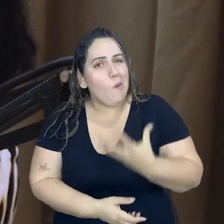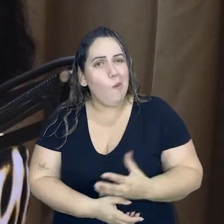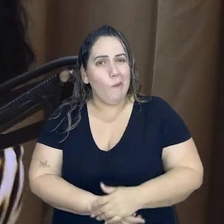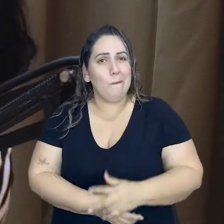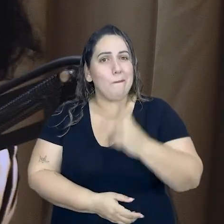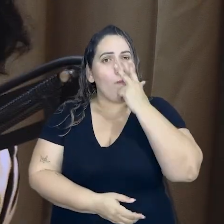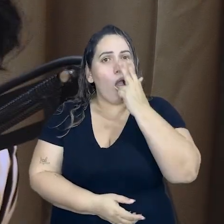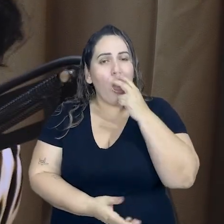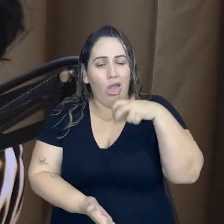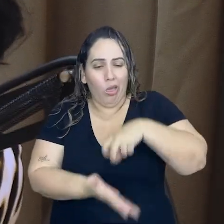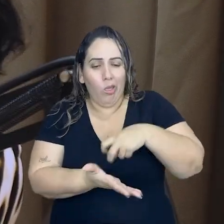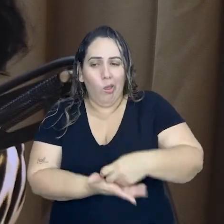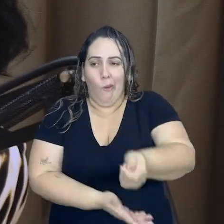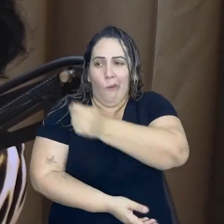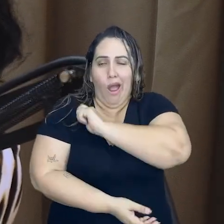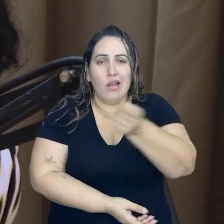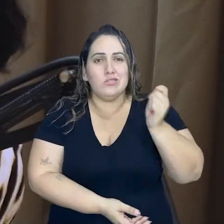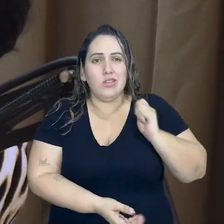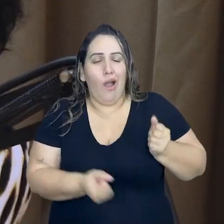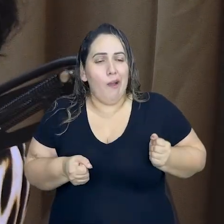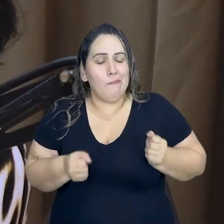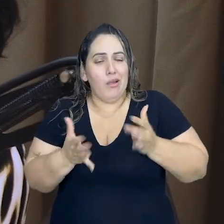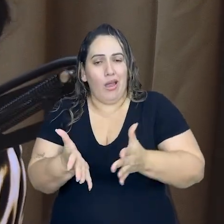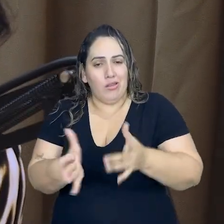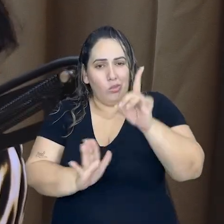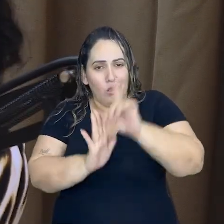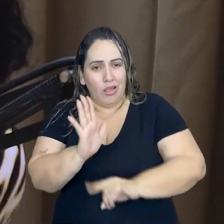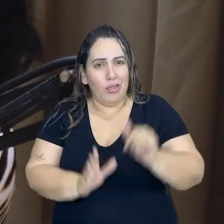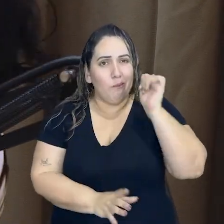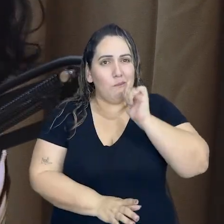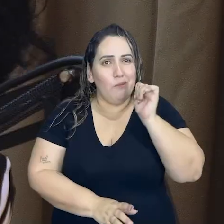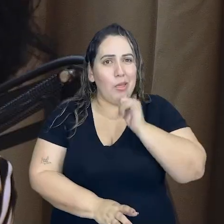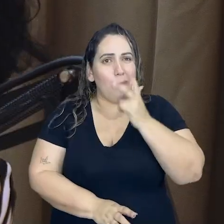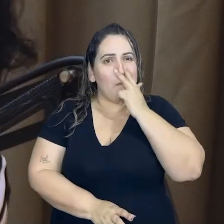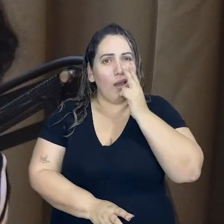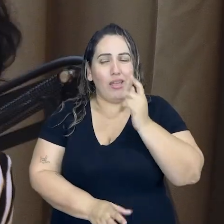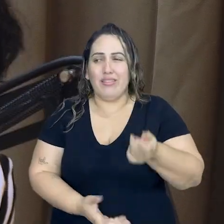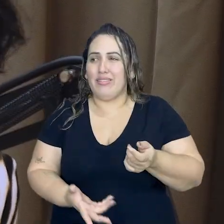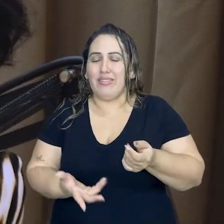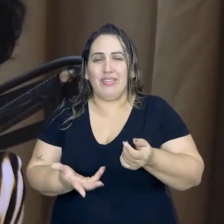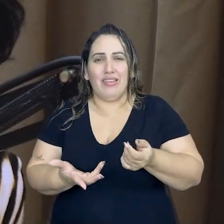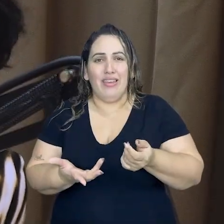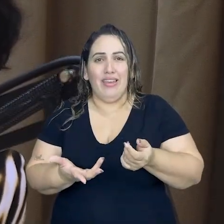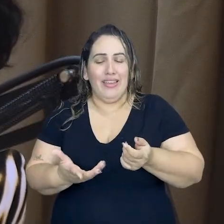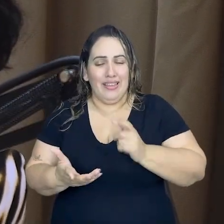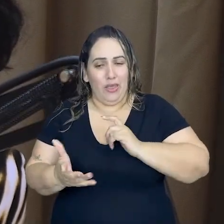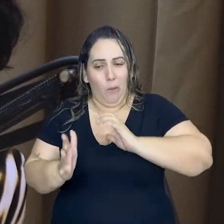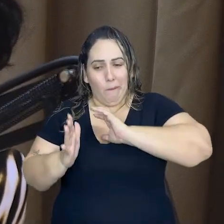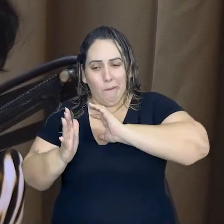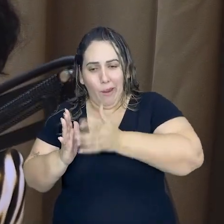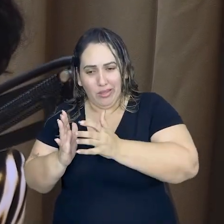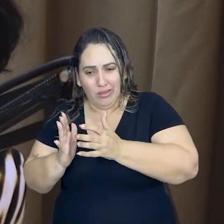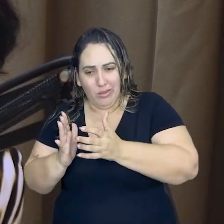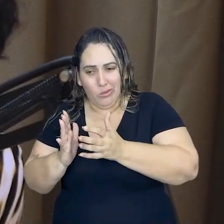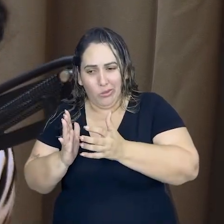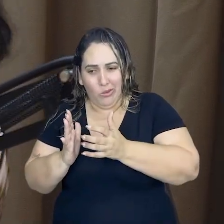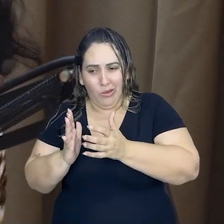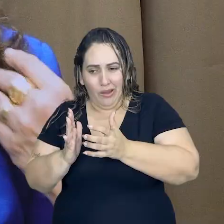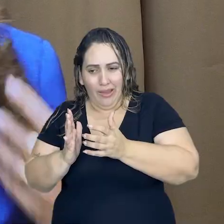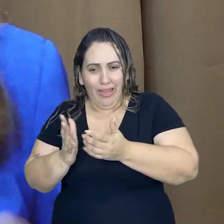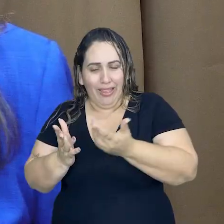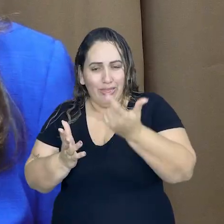realmente faça sentir no bolso do partido que ele não cumpriu. Isso. Então,